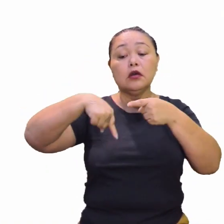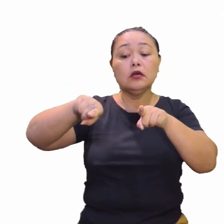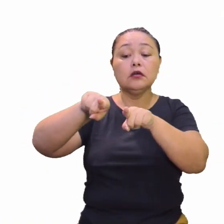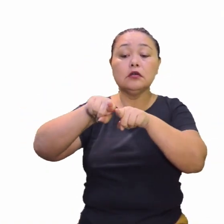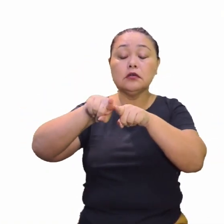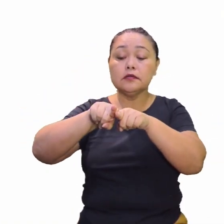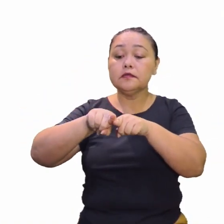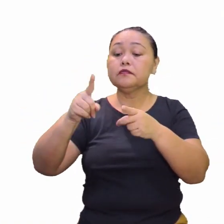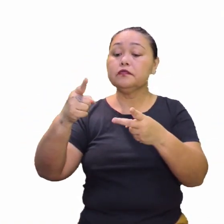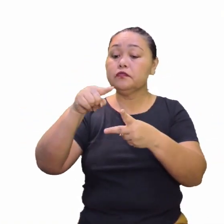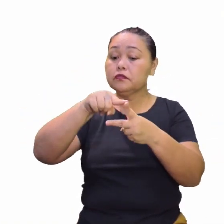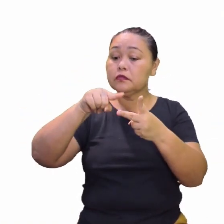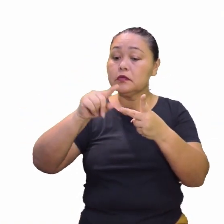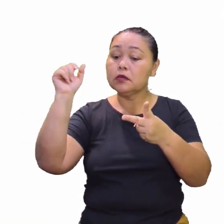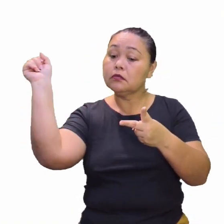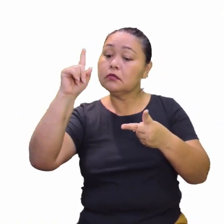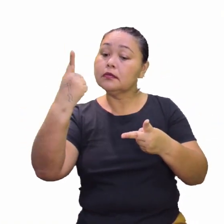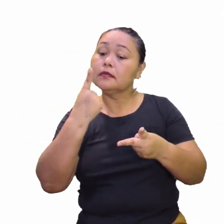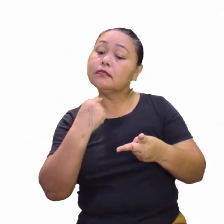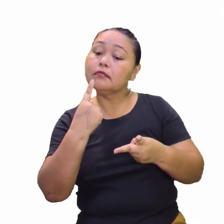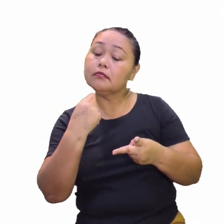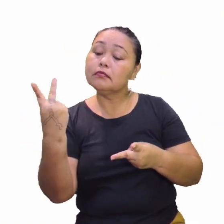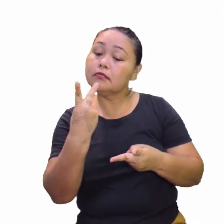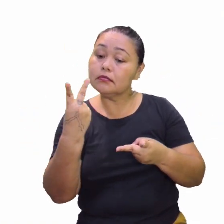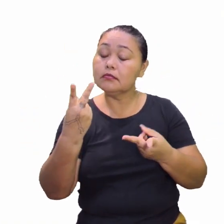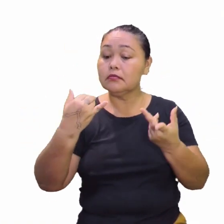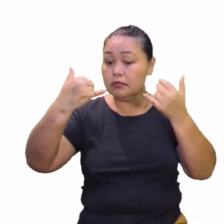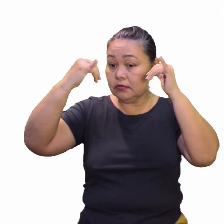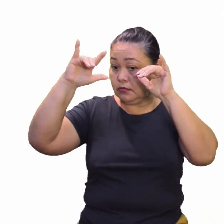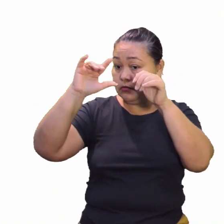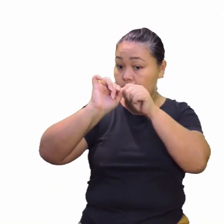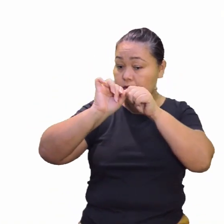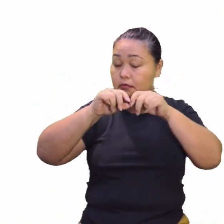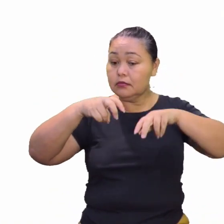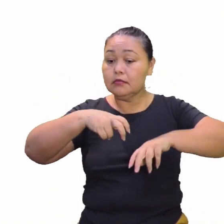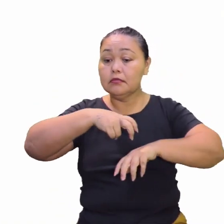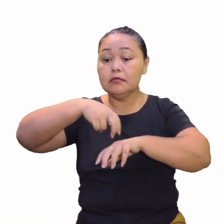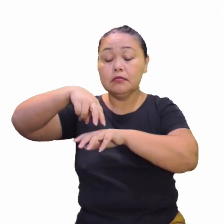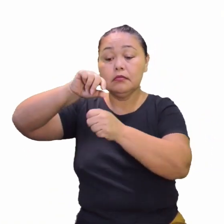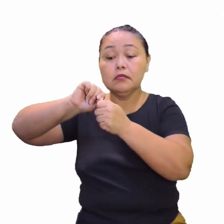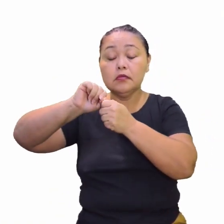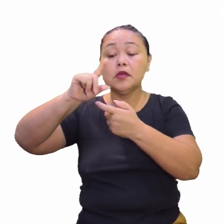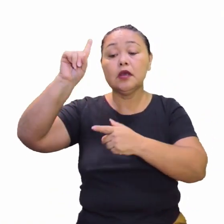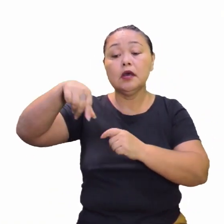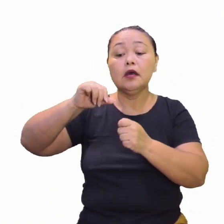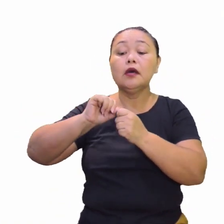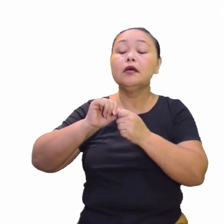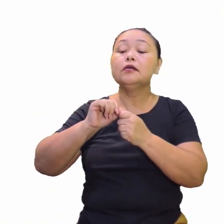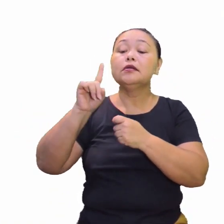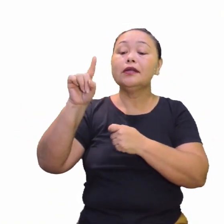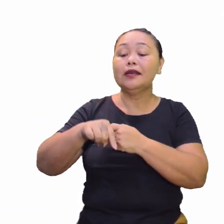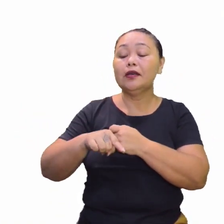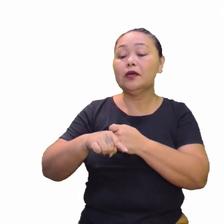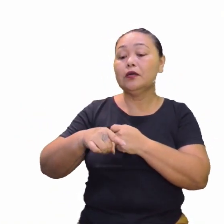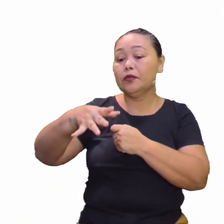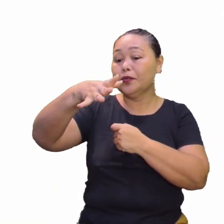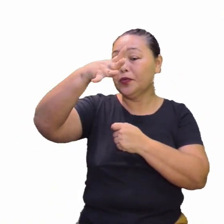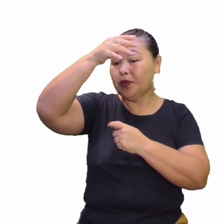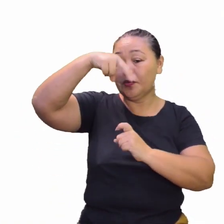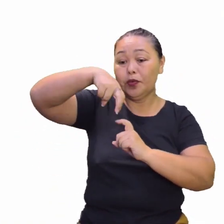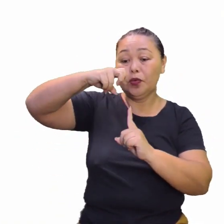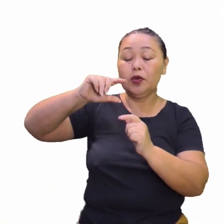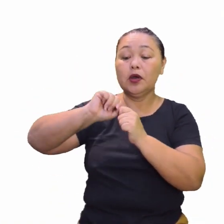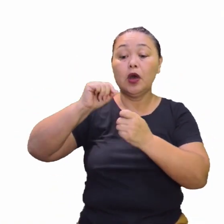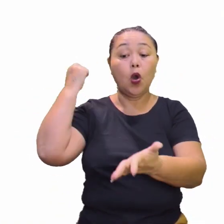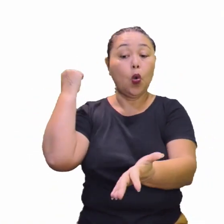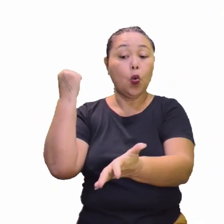né? E caprichoso. Exatamente. É isso? Muito bem. Tu sabia que tem um refrigerante que é vermelho, que eu não vou falar o nome, Rogério? Lá eles